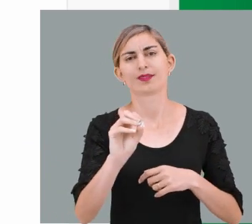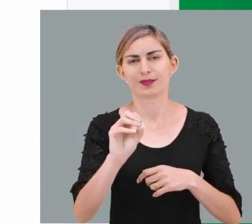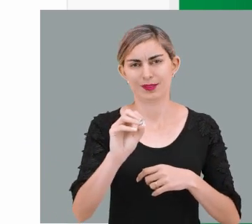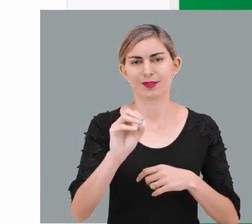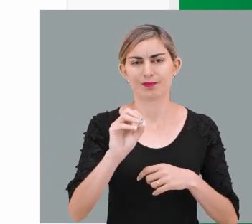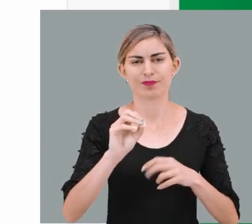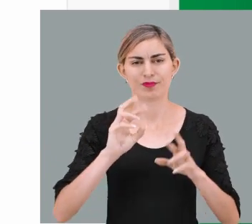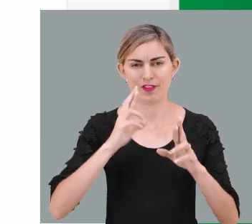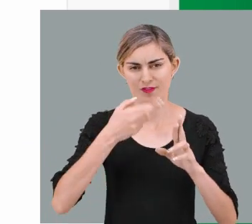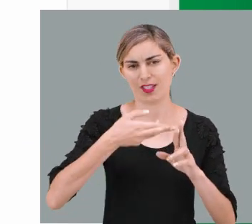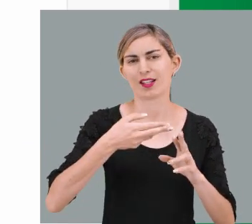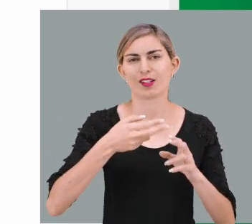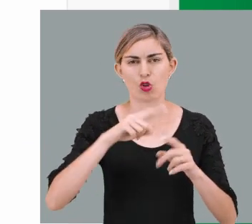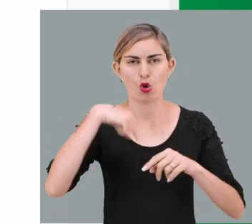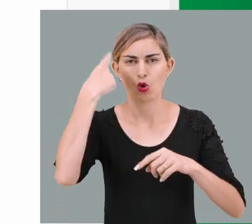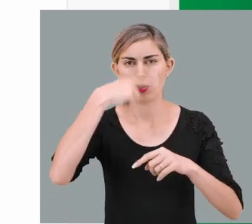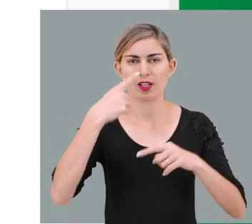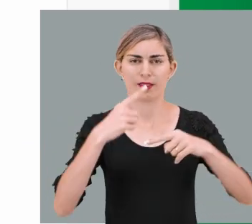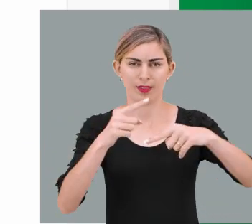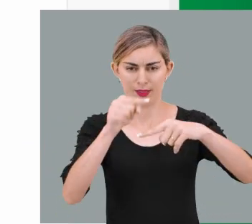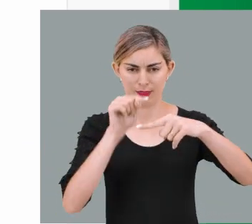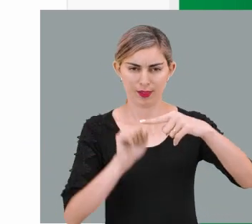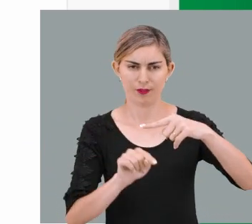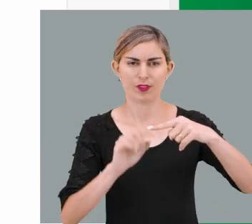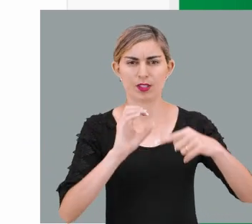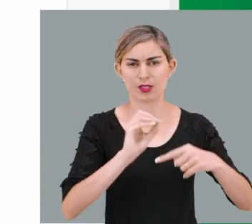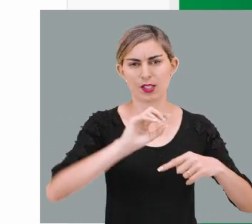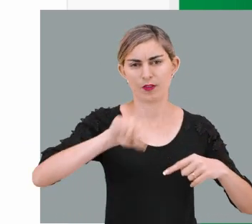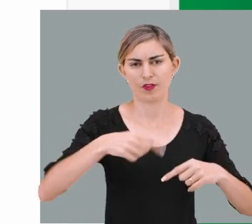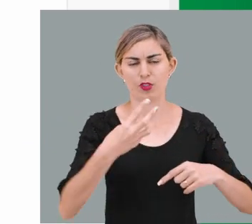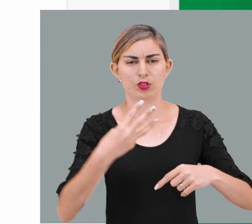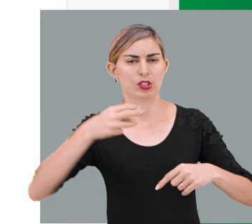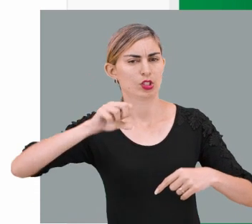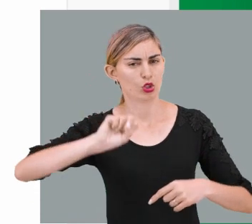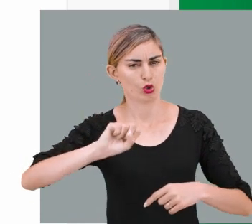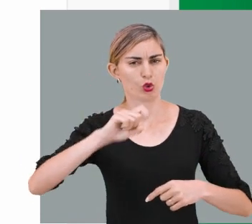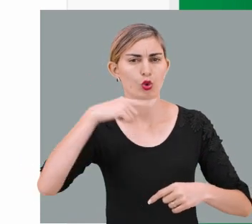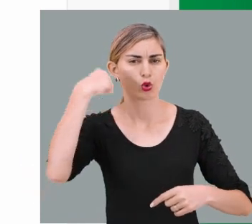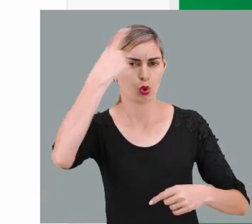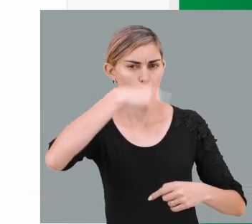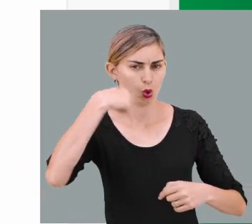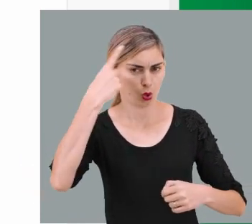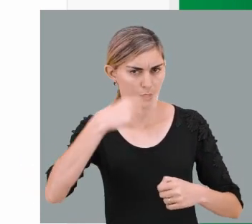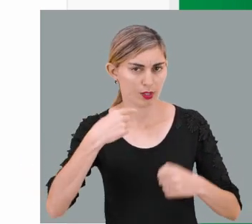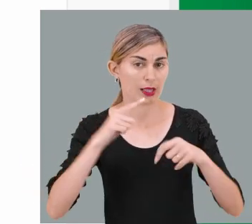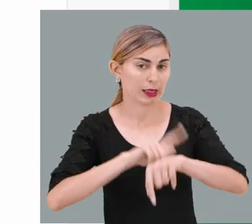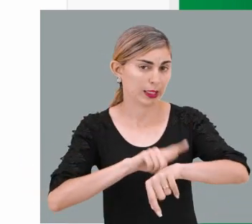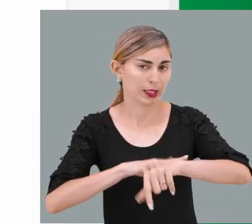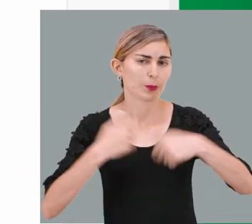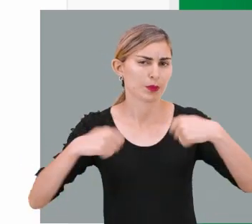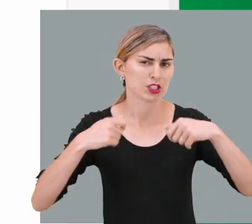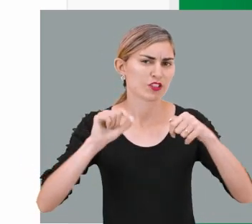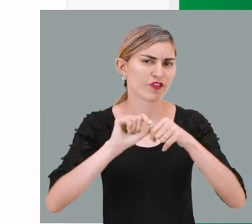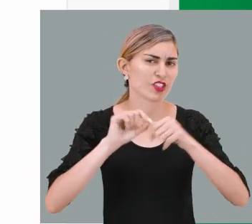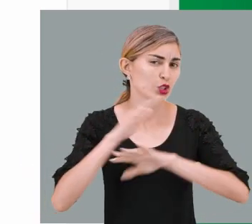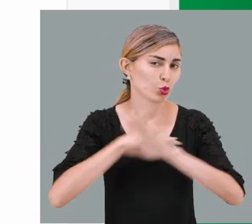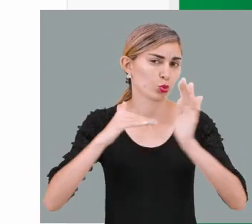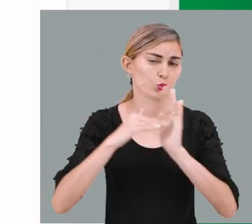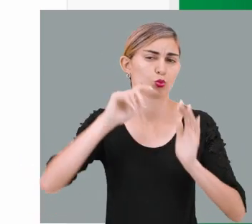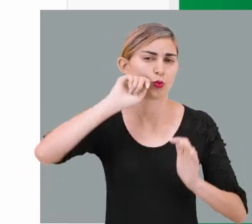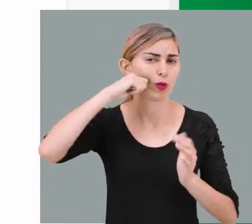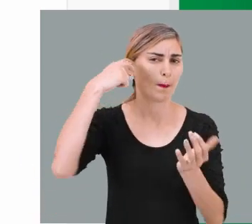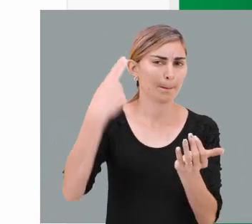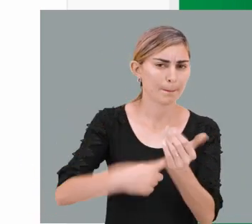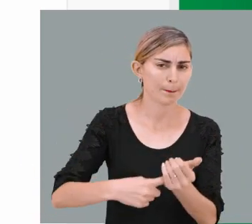40, referente às horas, dividido por 0,38 hora, que é o tempo de que eu preciso para fazer todas aquelas unidades de